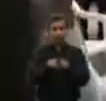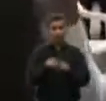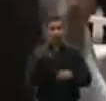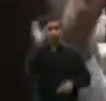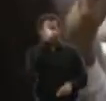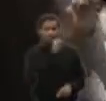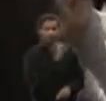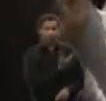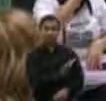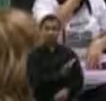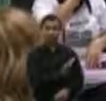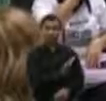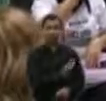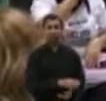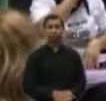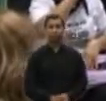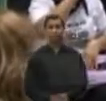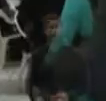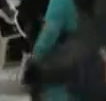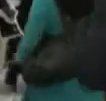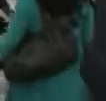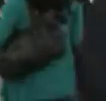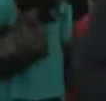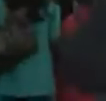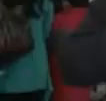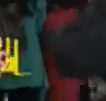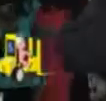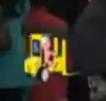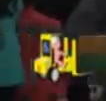reconheceu os sinais da amizade. Oi,